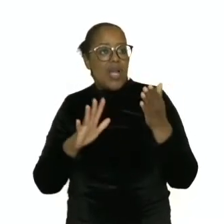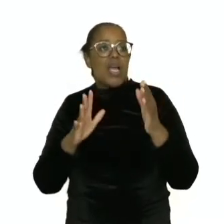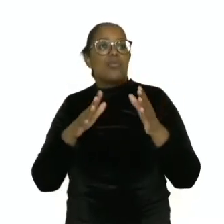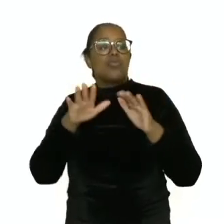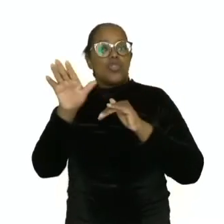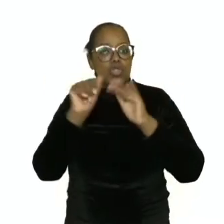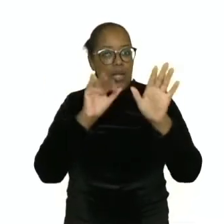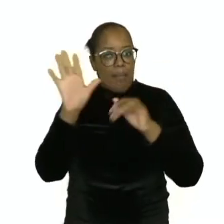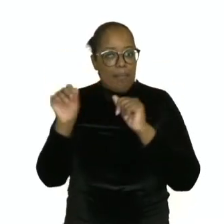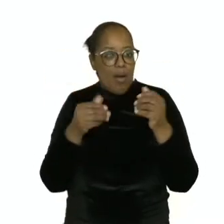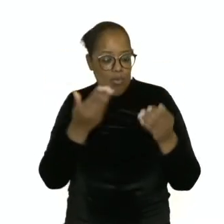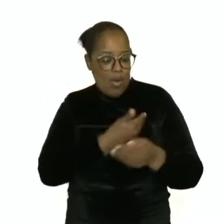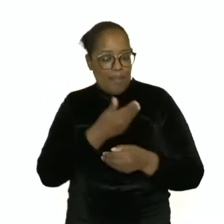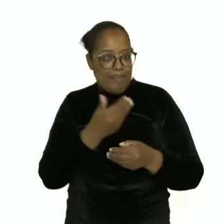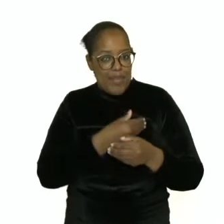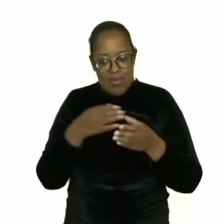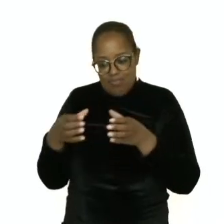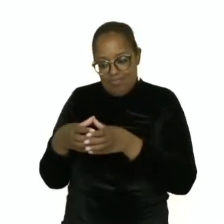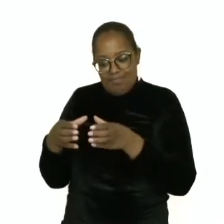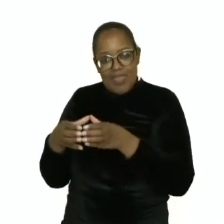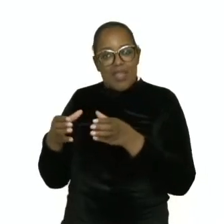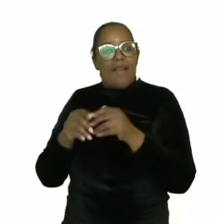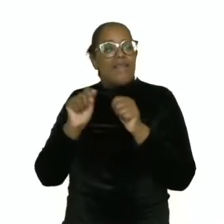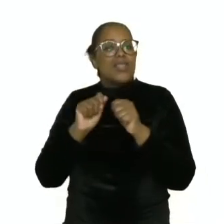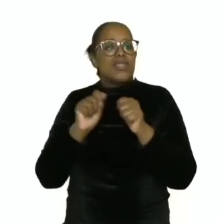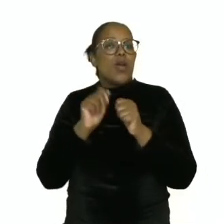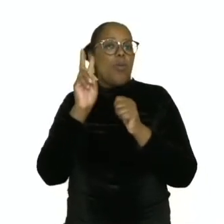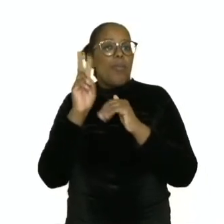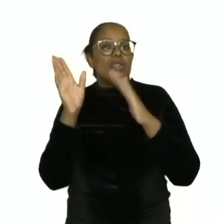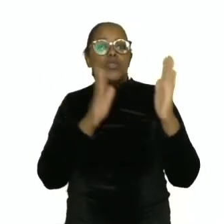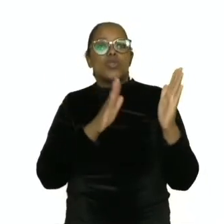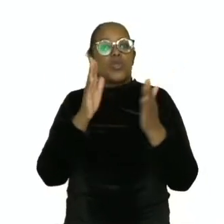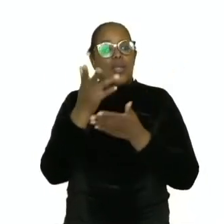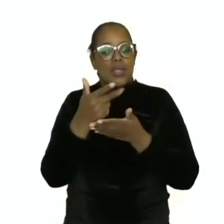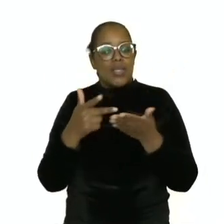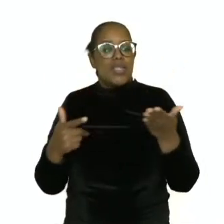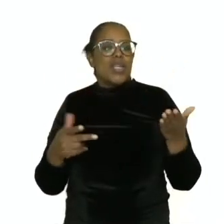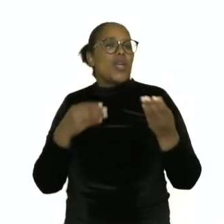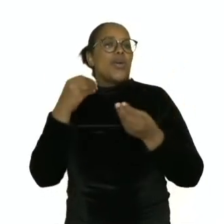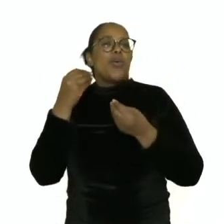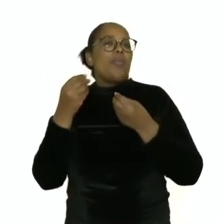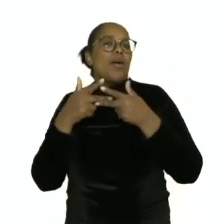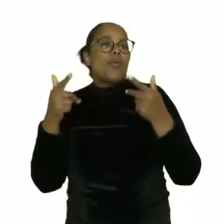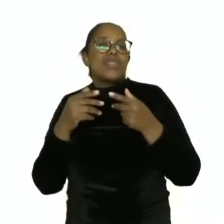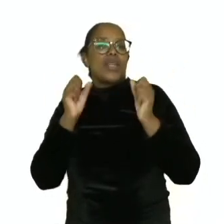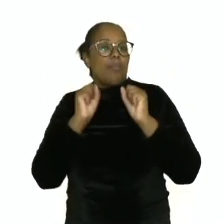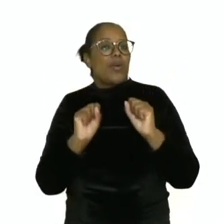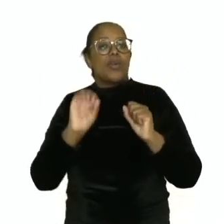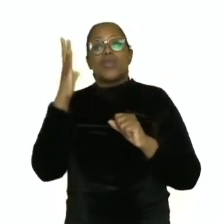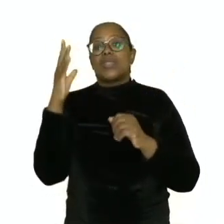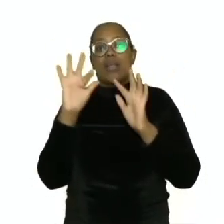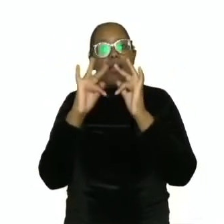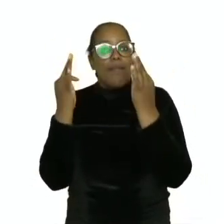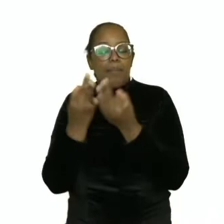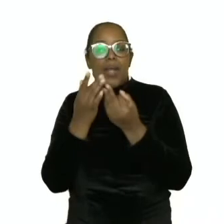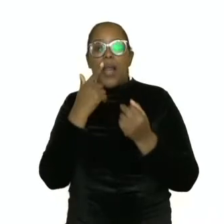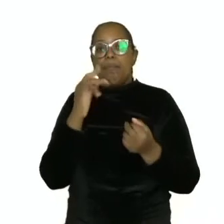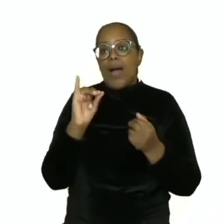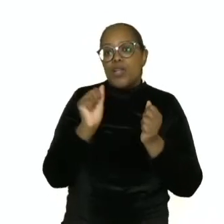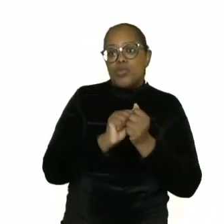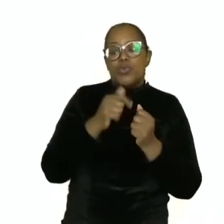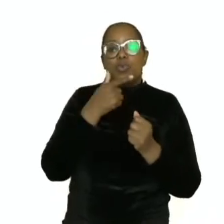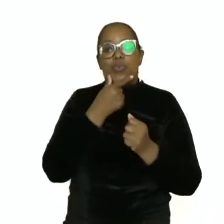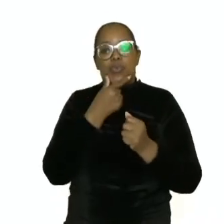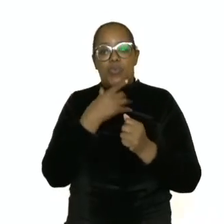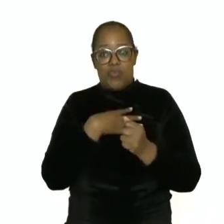a um colega de turma para elaborar uma história em quadrinhos sobre um fato que poderia acontecer entre pais e filhos. A gente sugere que